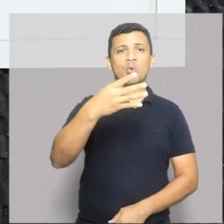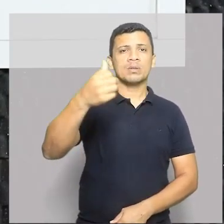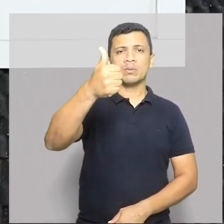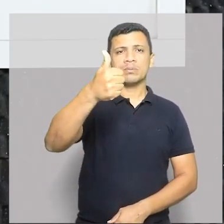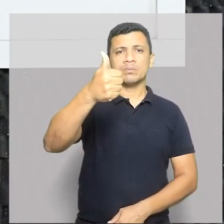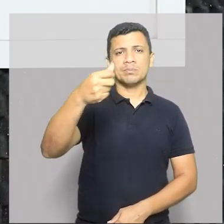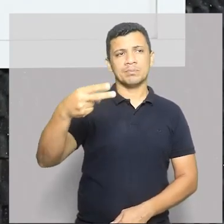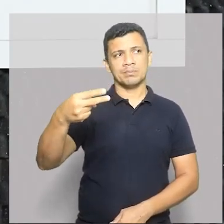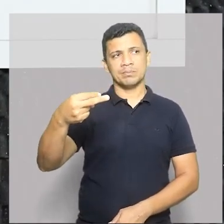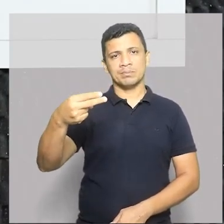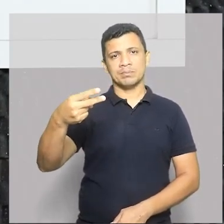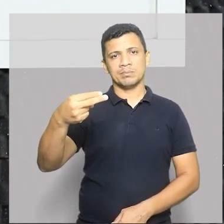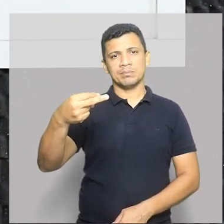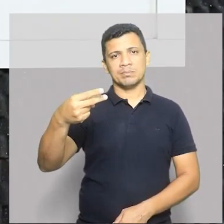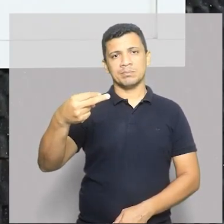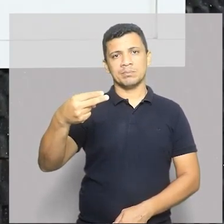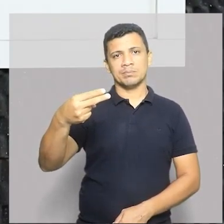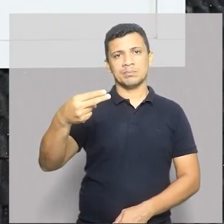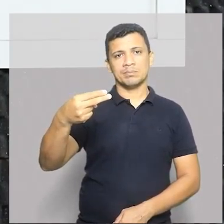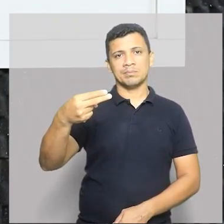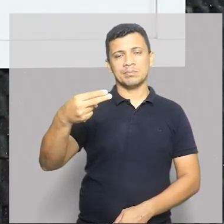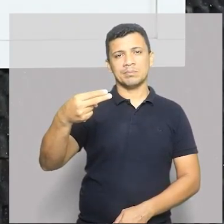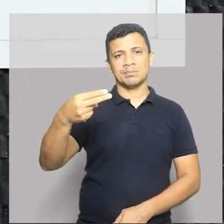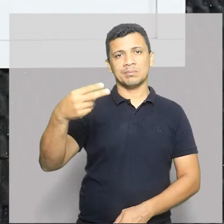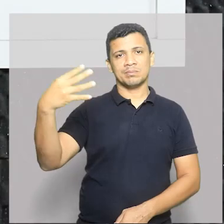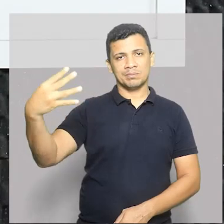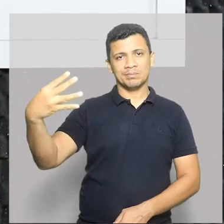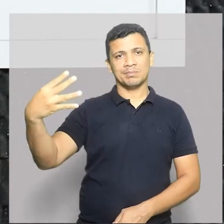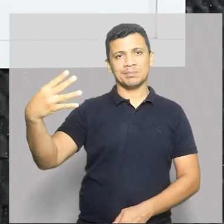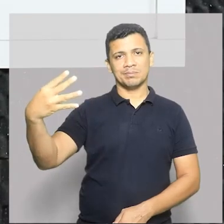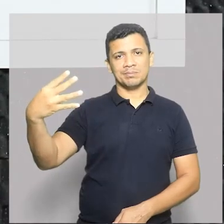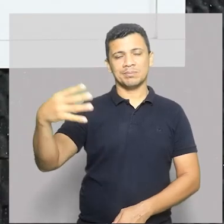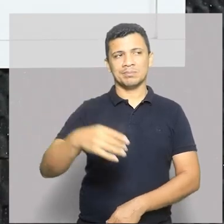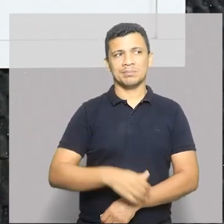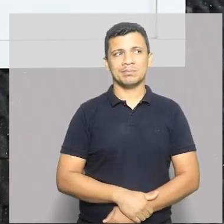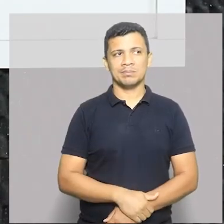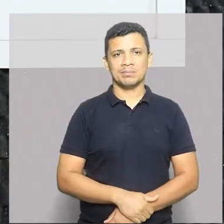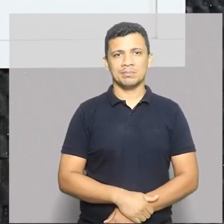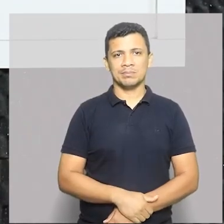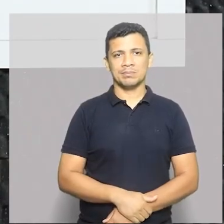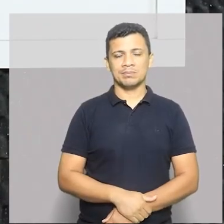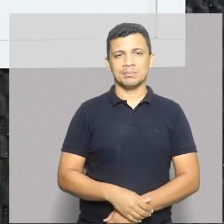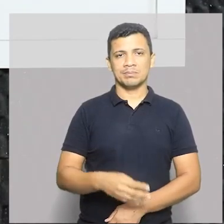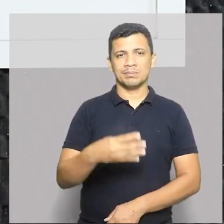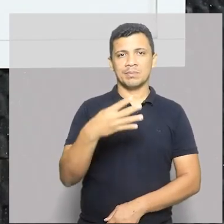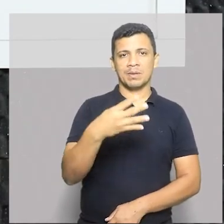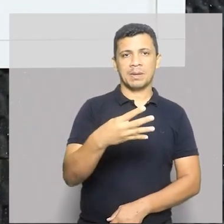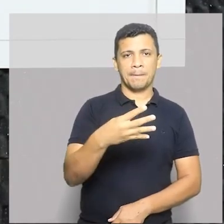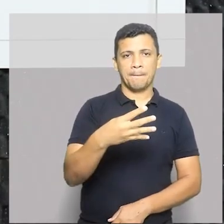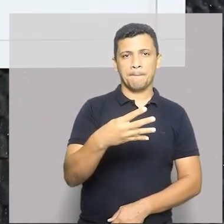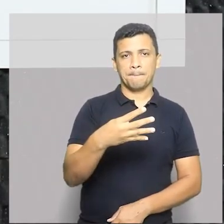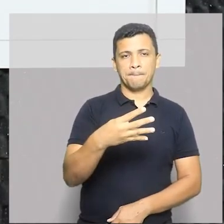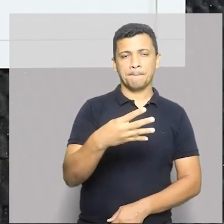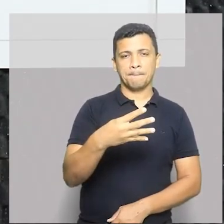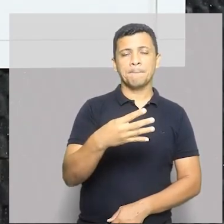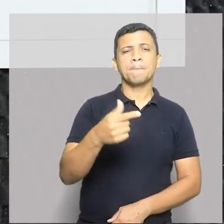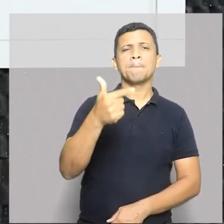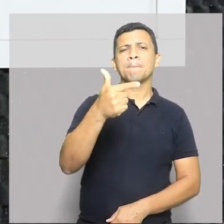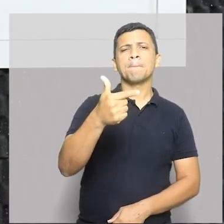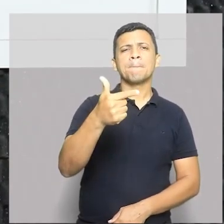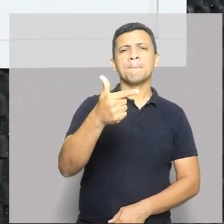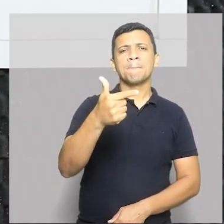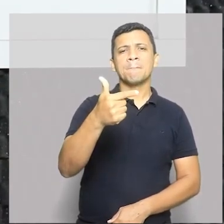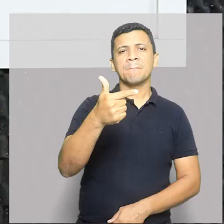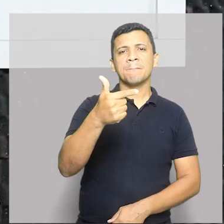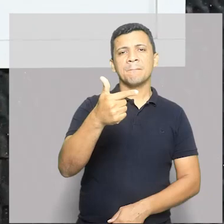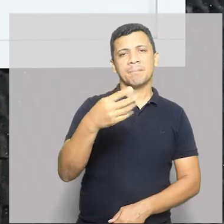elevado a 1? Duvido, vai. Isso, muito bem, 4. Show de bola. Cara, eu tô achando massa a participação de vocês. Agora, o que é 4 ao quadrado?